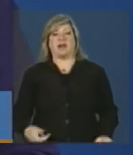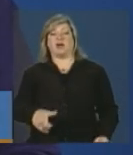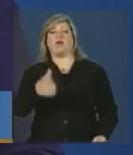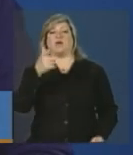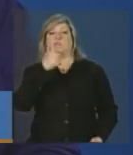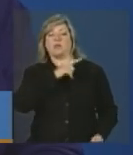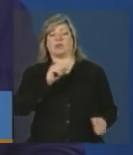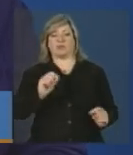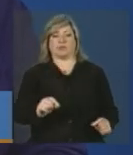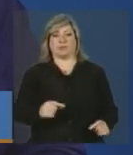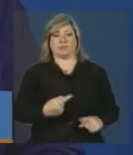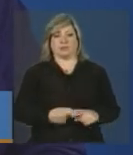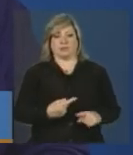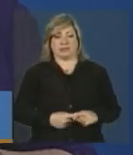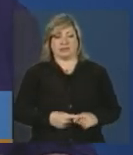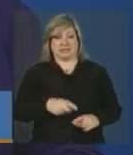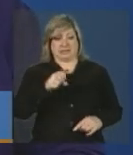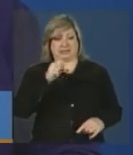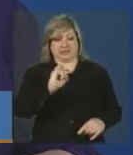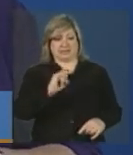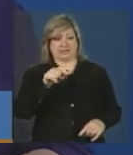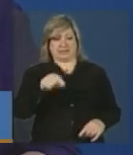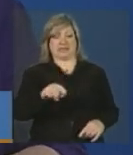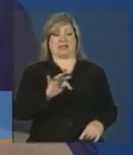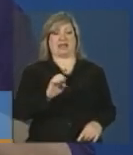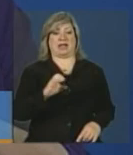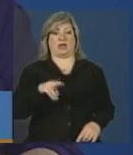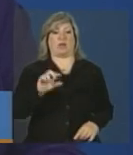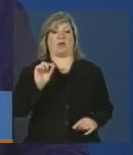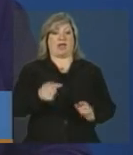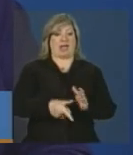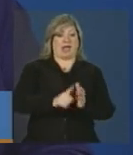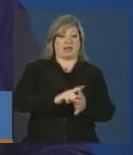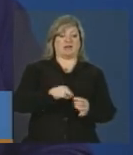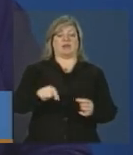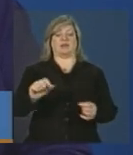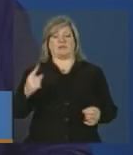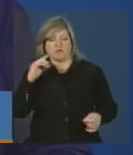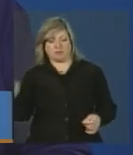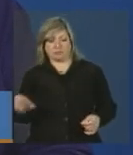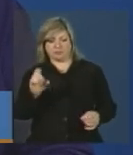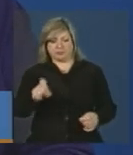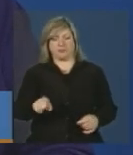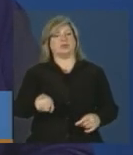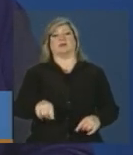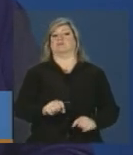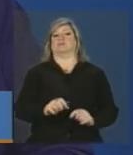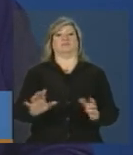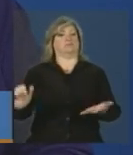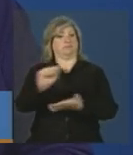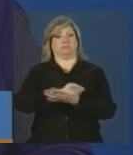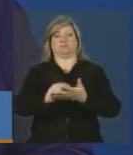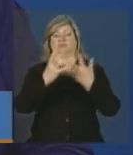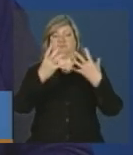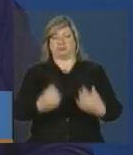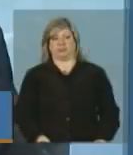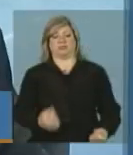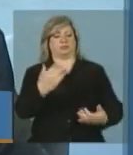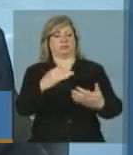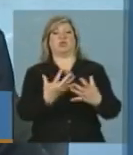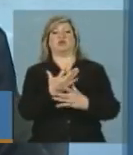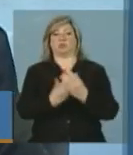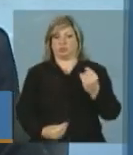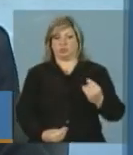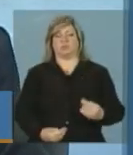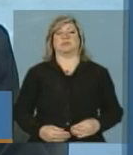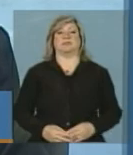de desligamento desse técnico for anterior, esse técnico não aparecerá mais lá no questionário